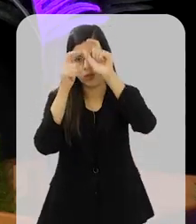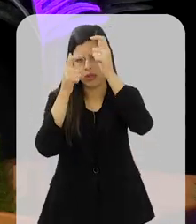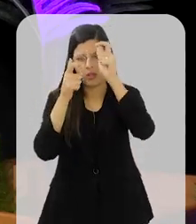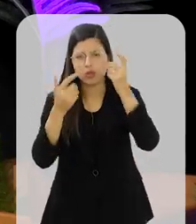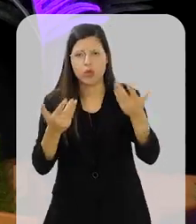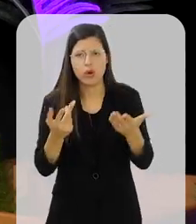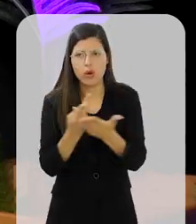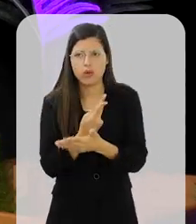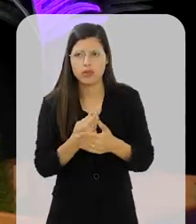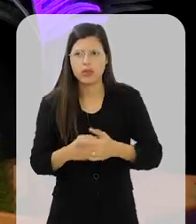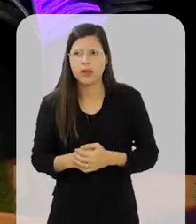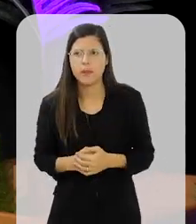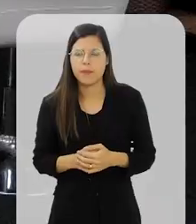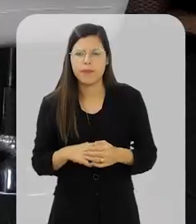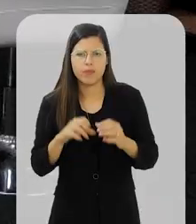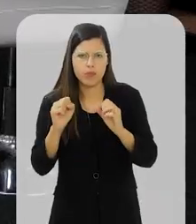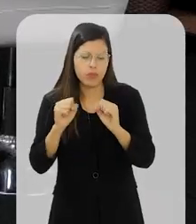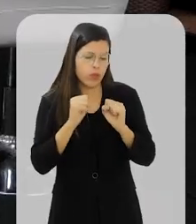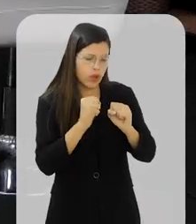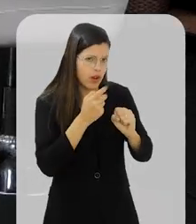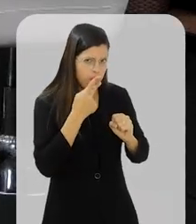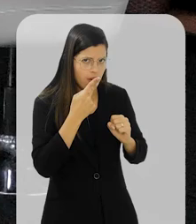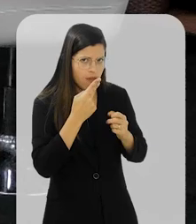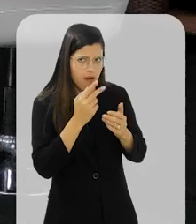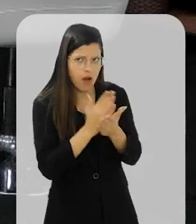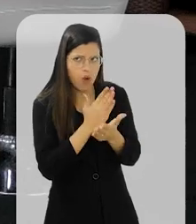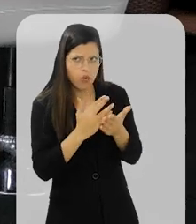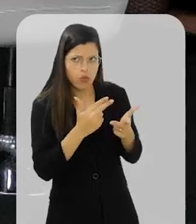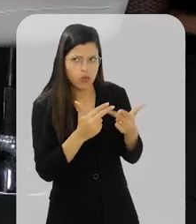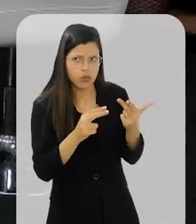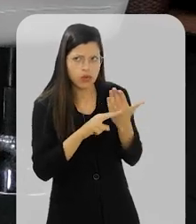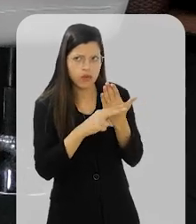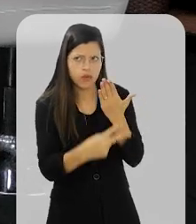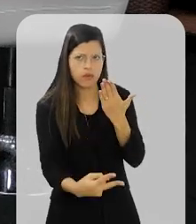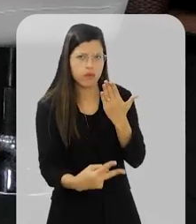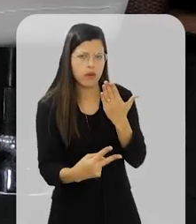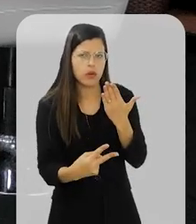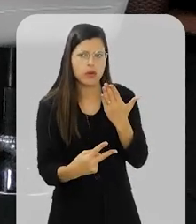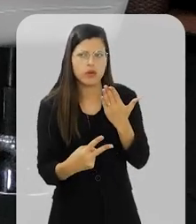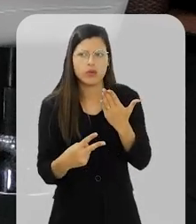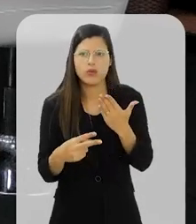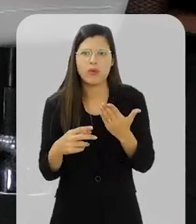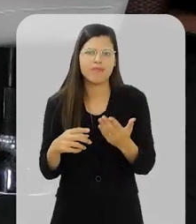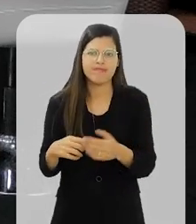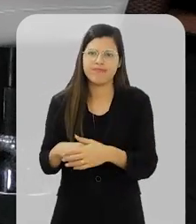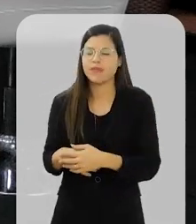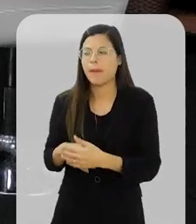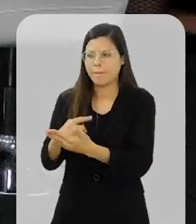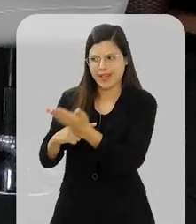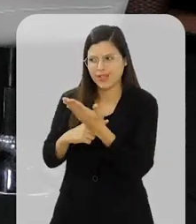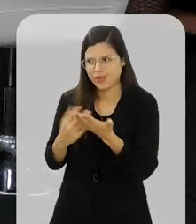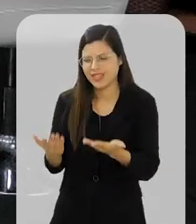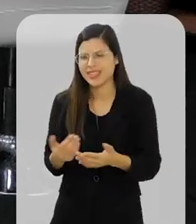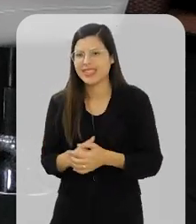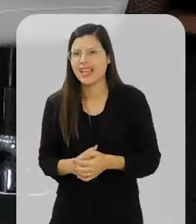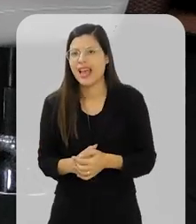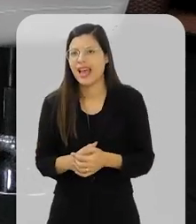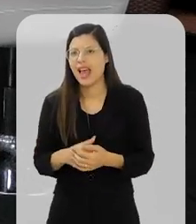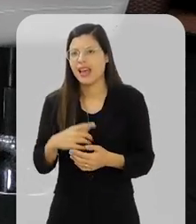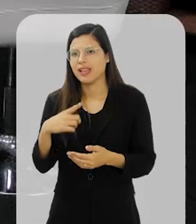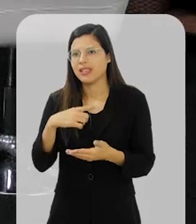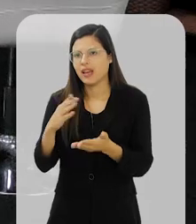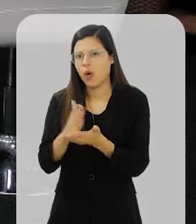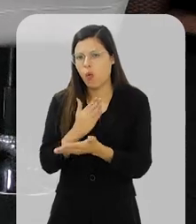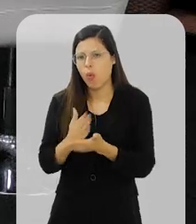outros transtornos. Você poderia citar alguns, assim, por exemplo? Efeitos adversos, ansiolíticos? Efeitos adversos. Me ajuda, Grazi. Tem